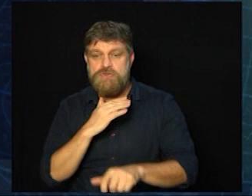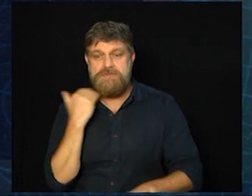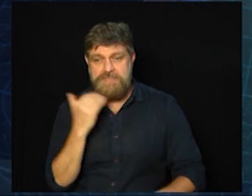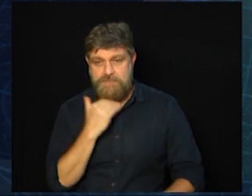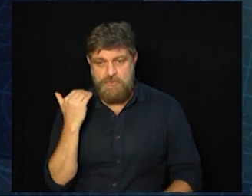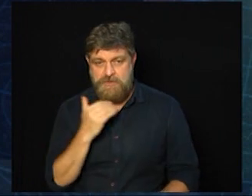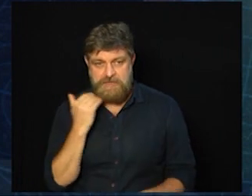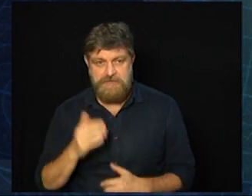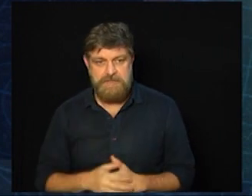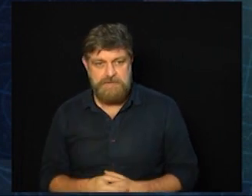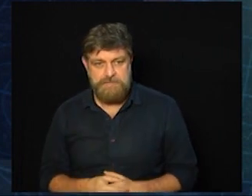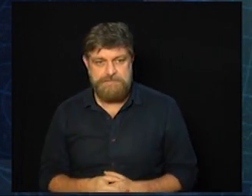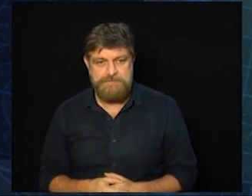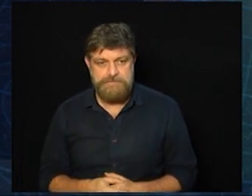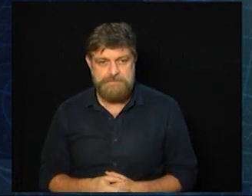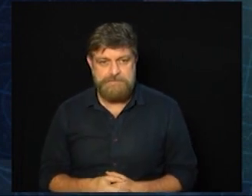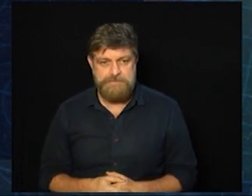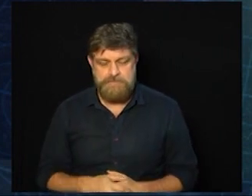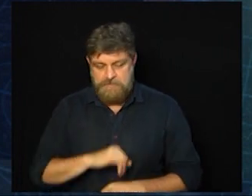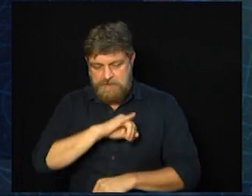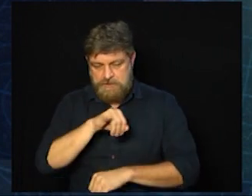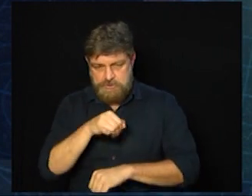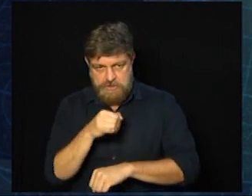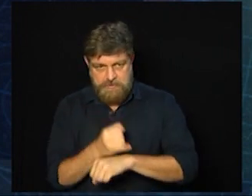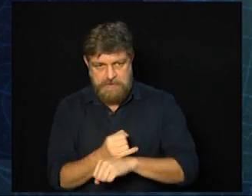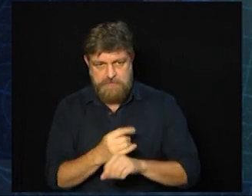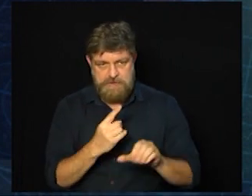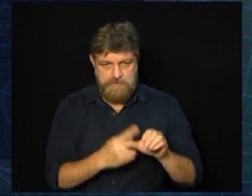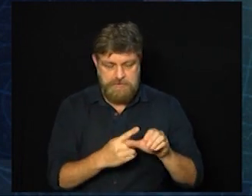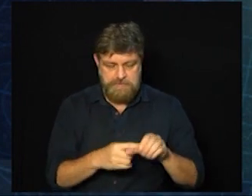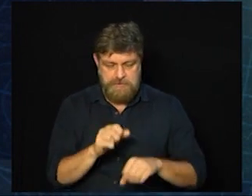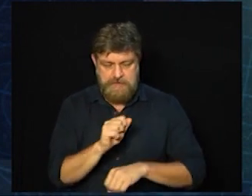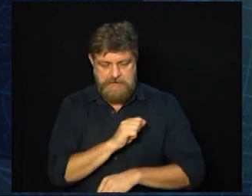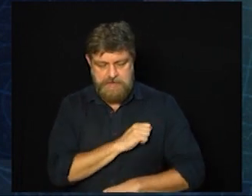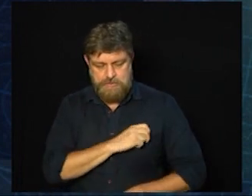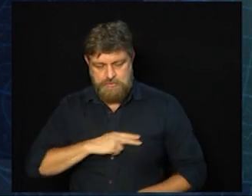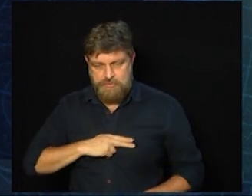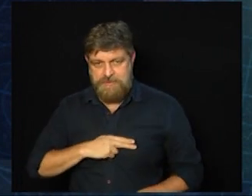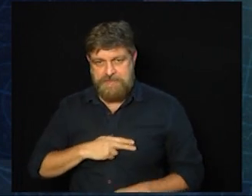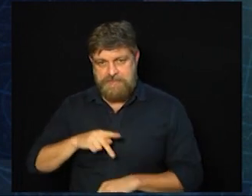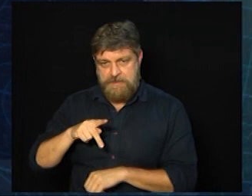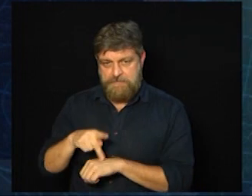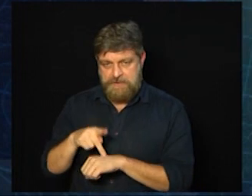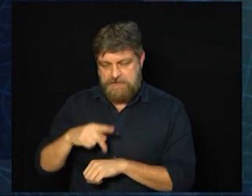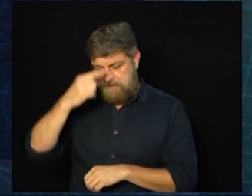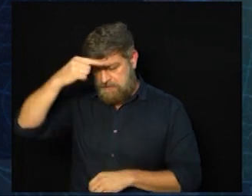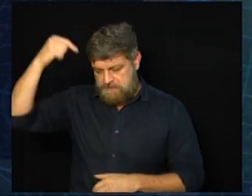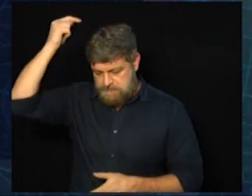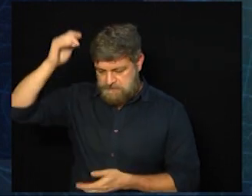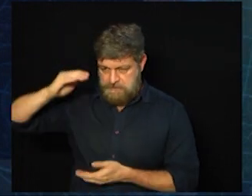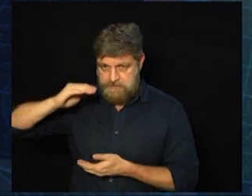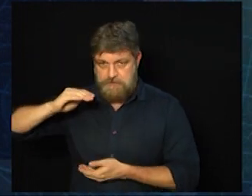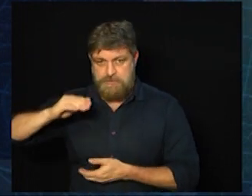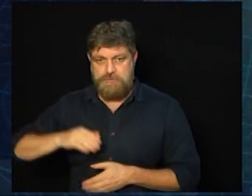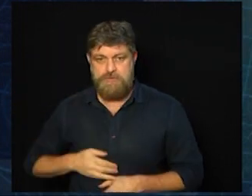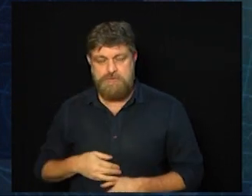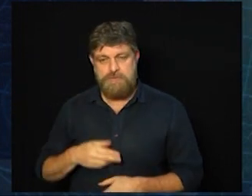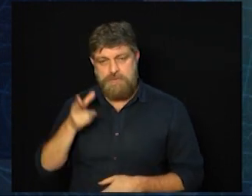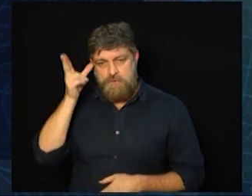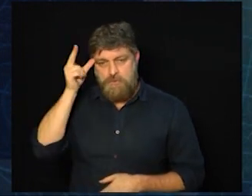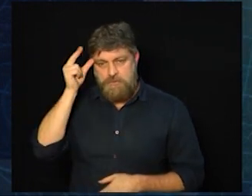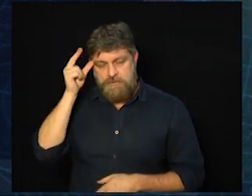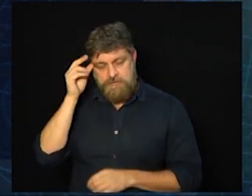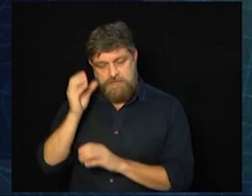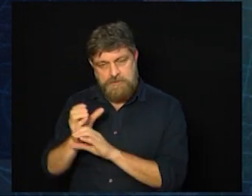mortes pela covid-19 Jaguariúna Cosmópolis Artur Nogueira Pedreira Santo Antonio de posse